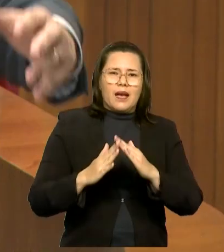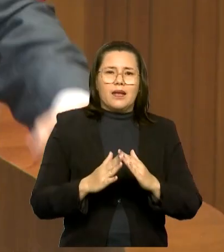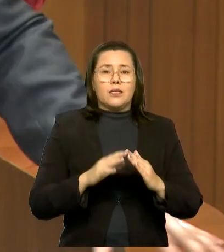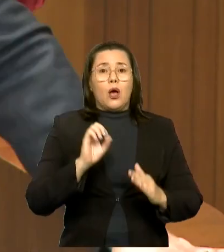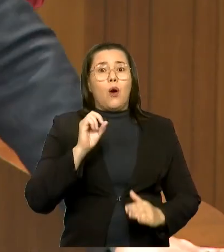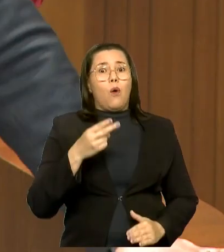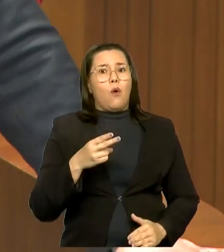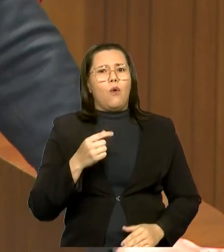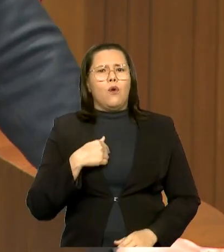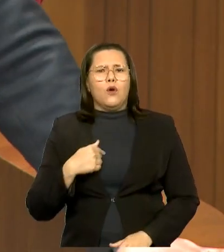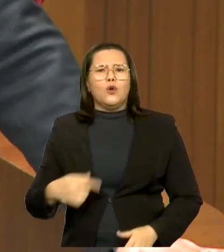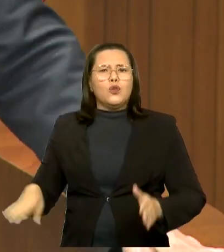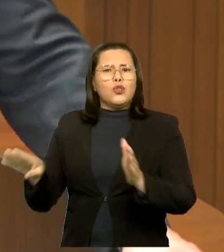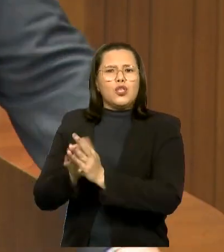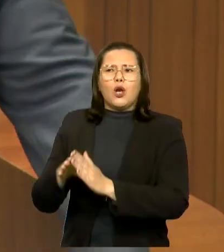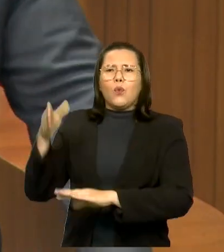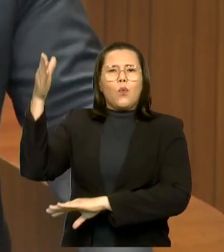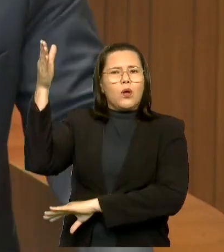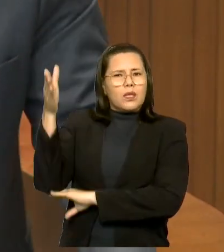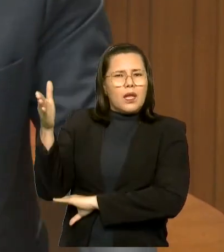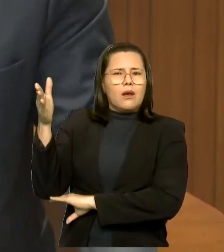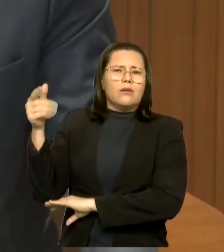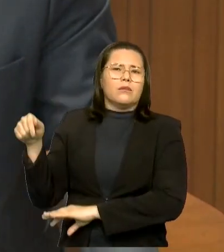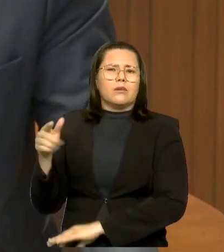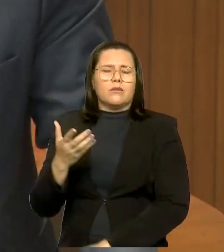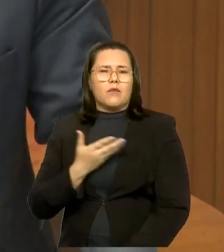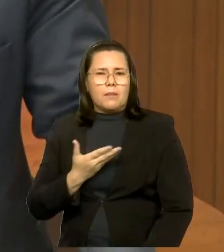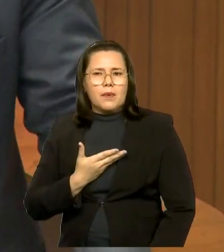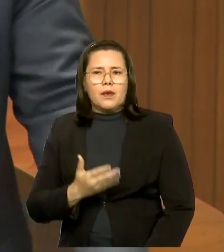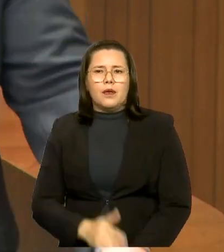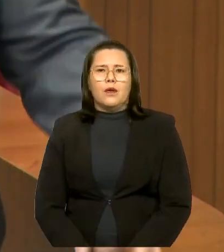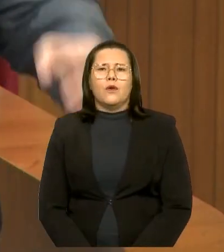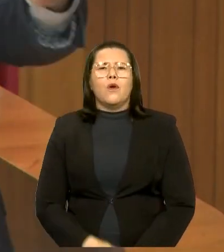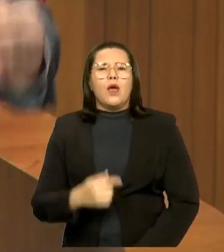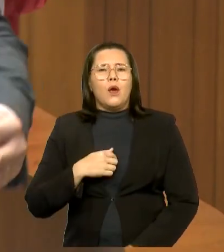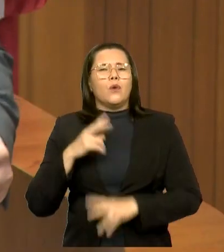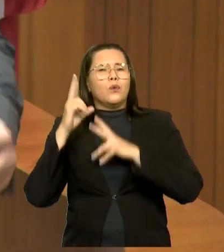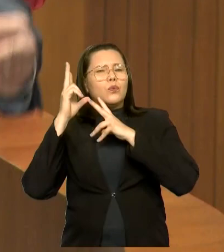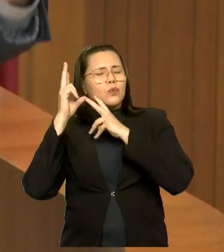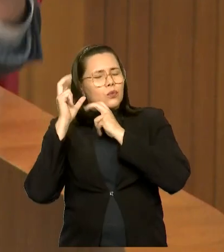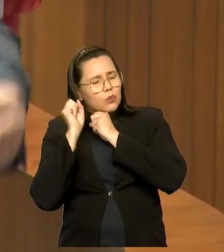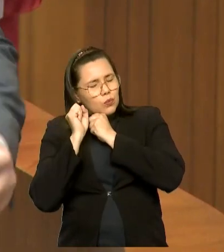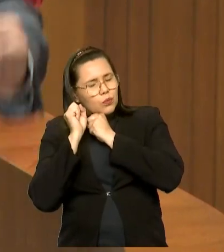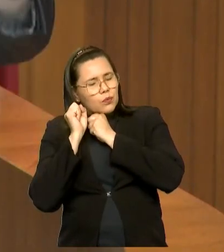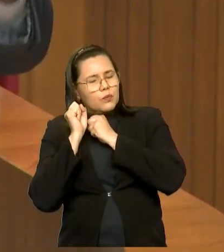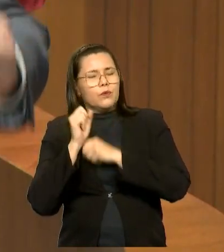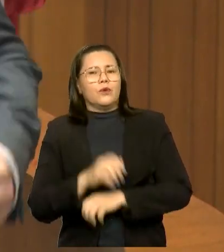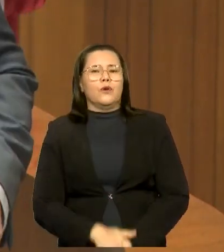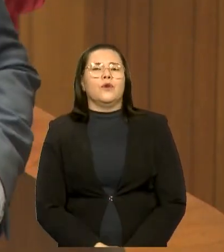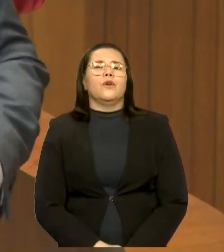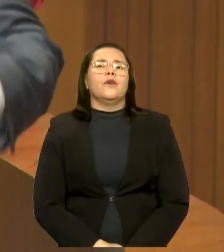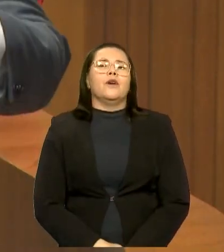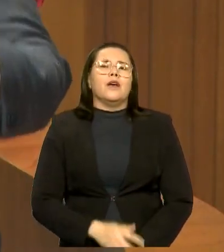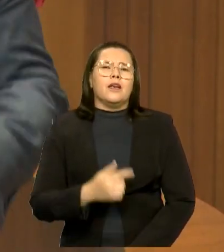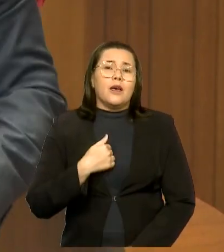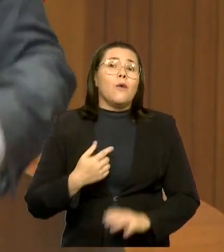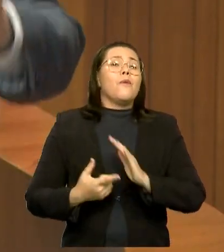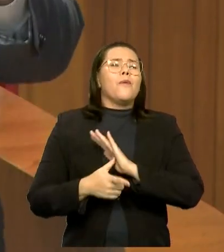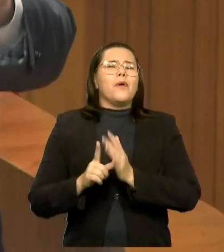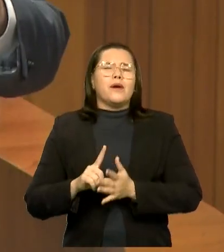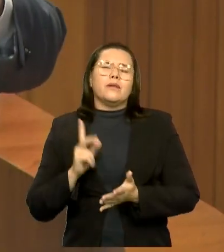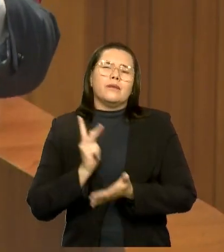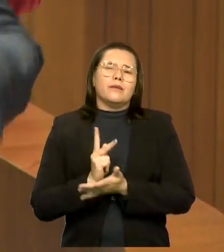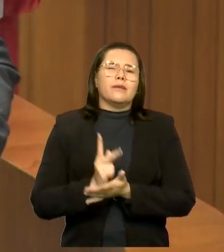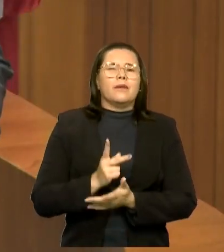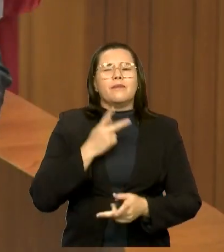amigo viajando pelo interior do nosso estado, eu deito a cabeça no travesseiro e digo: cumpri mais um dia do meu trabalho,